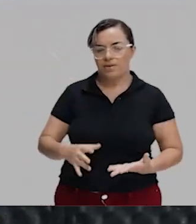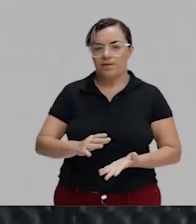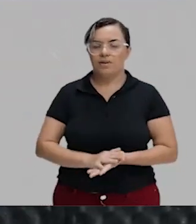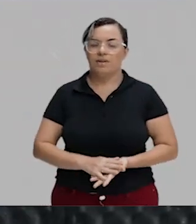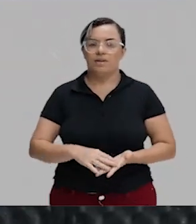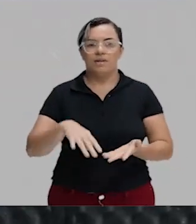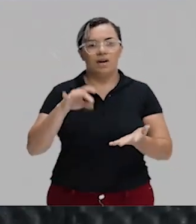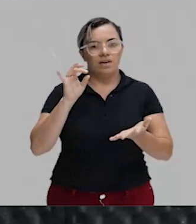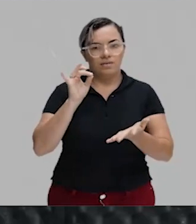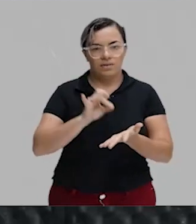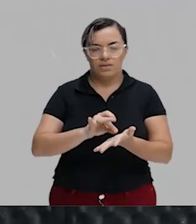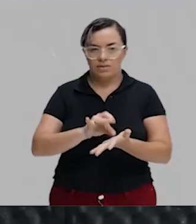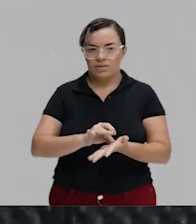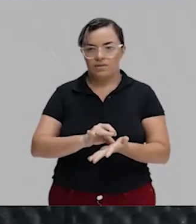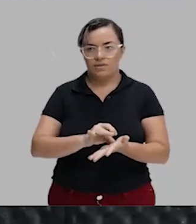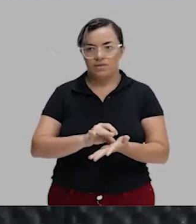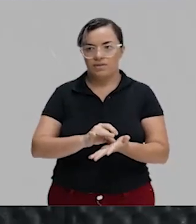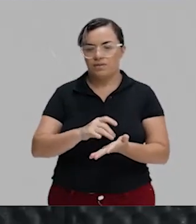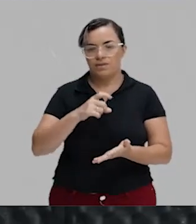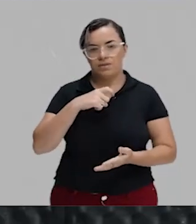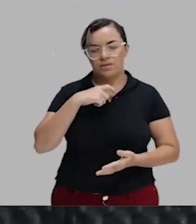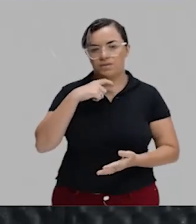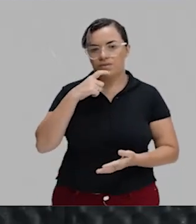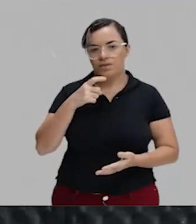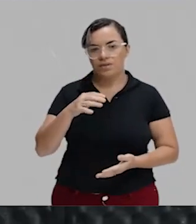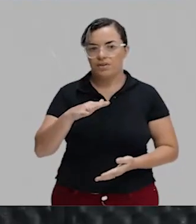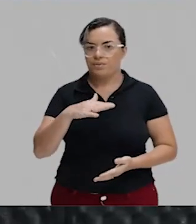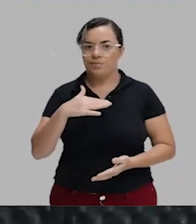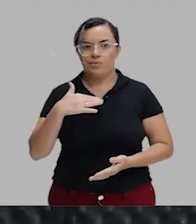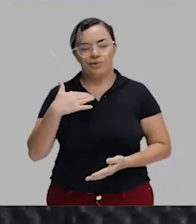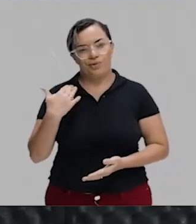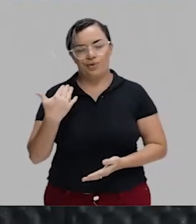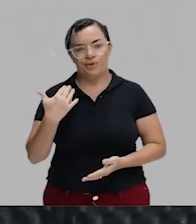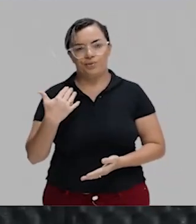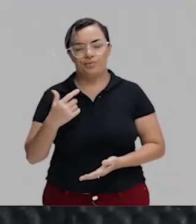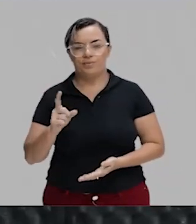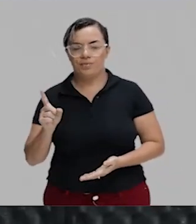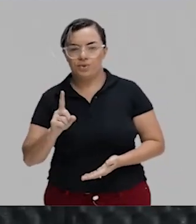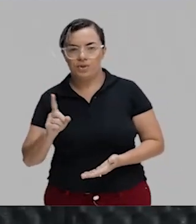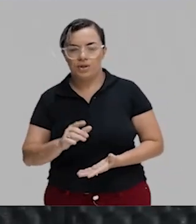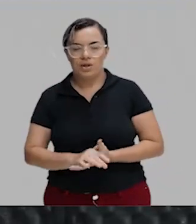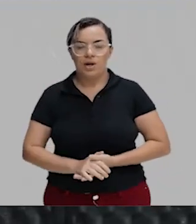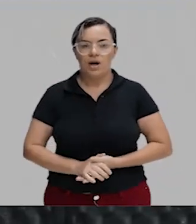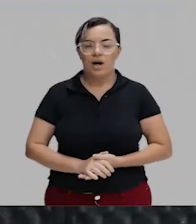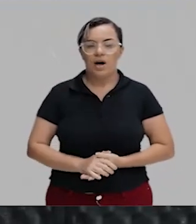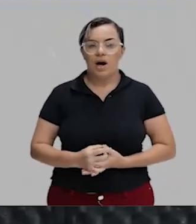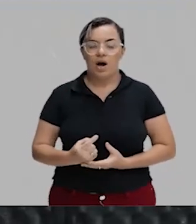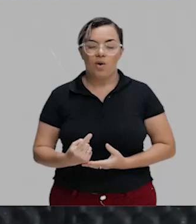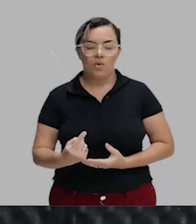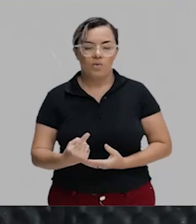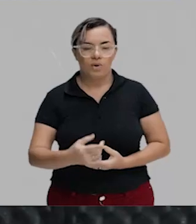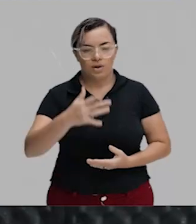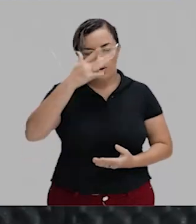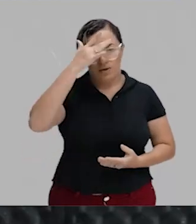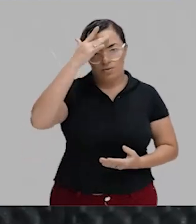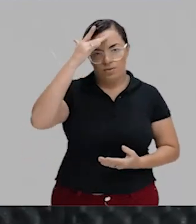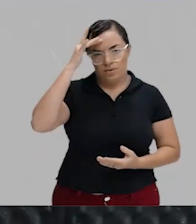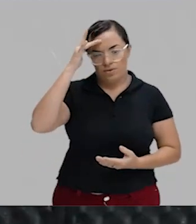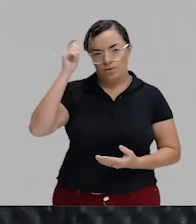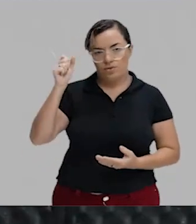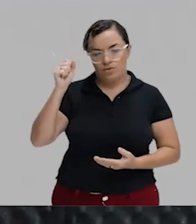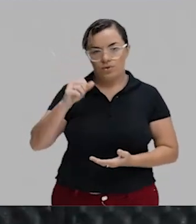morreu. A única pessoa que morreu e voltou para falar desse momento